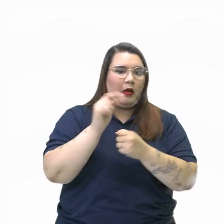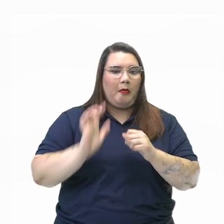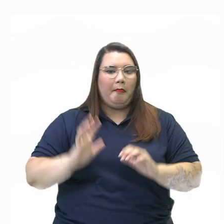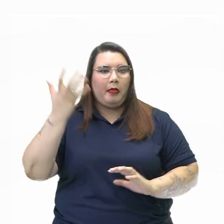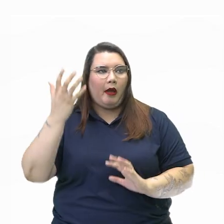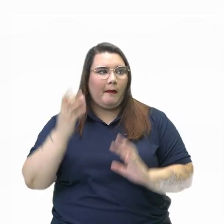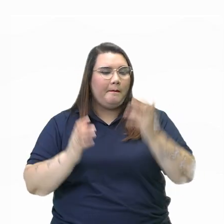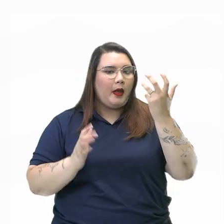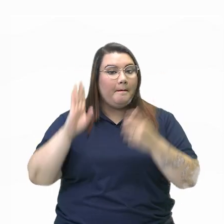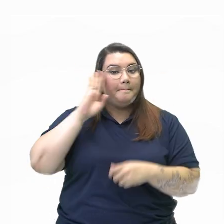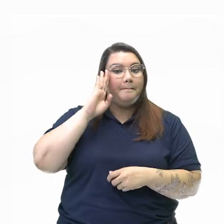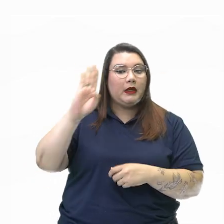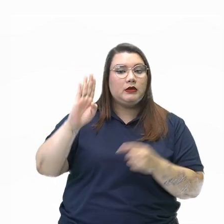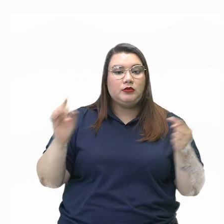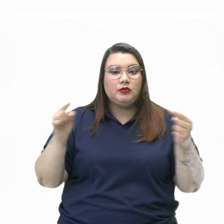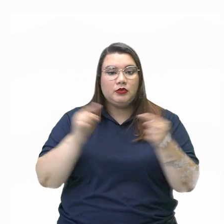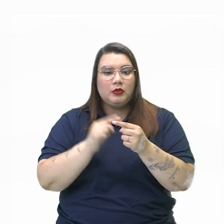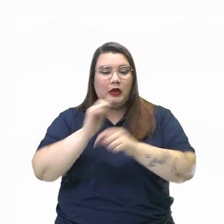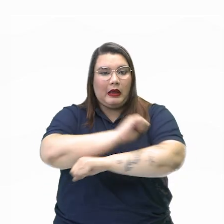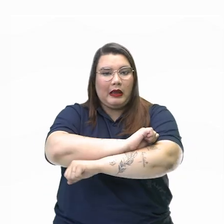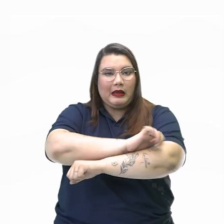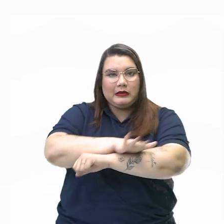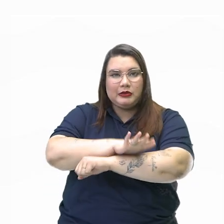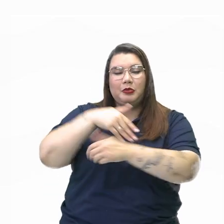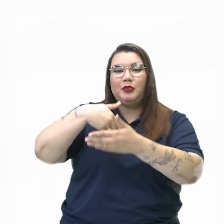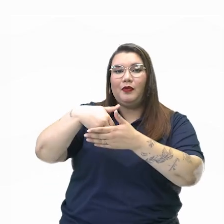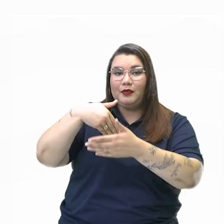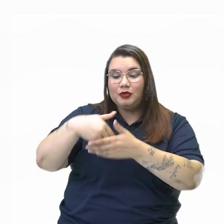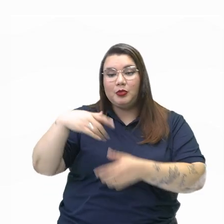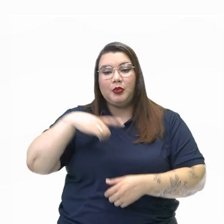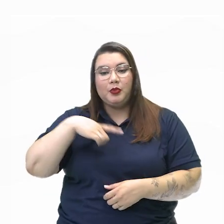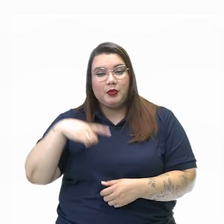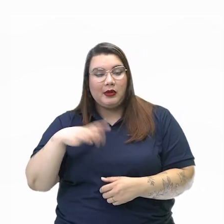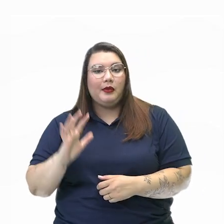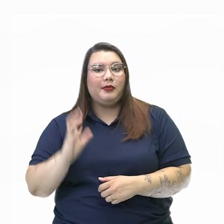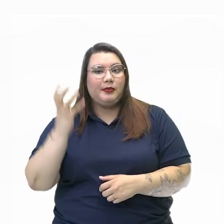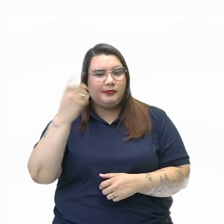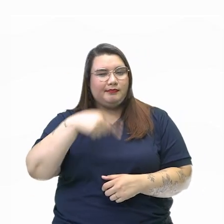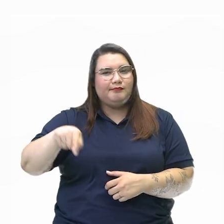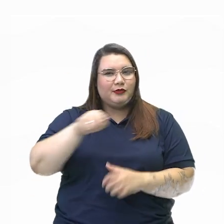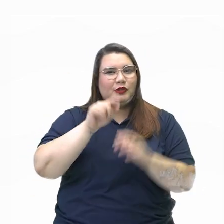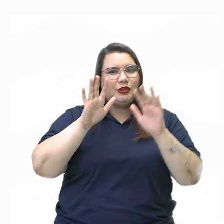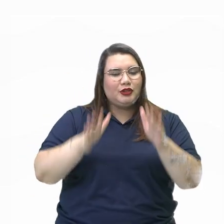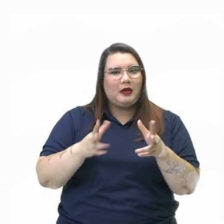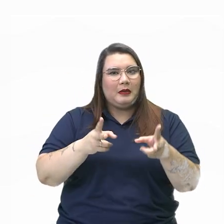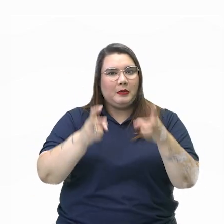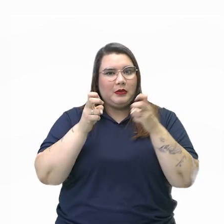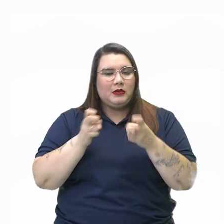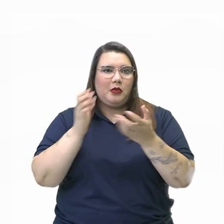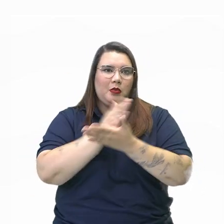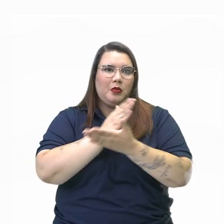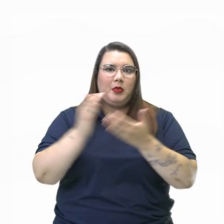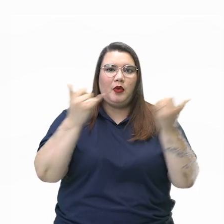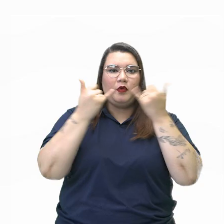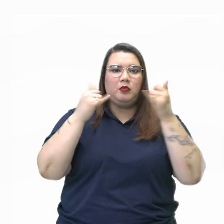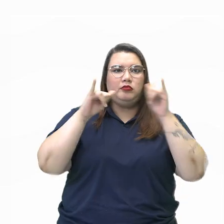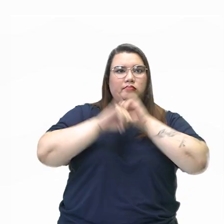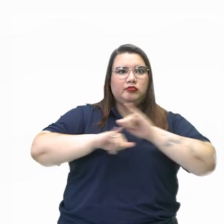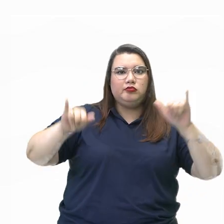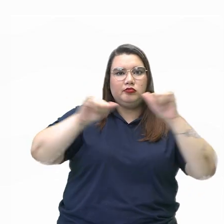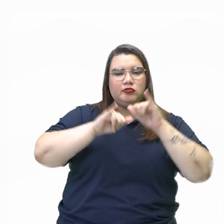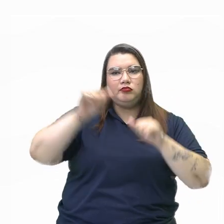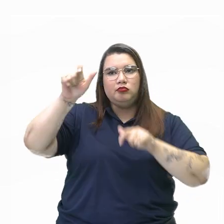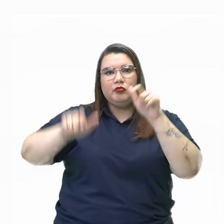principalmente quando se fala aí de racismo no futebol. Eu acredito que vocês já devam ter se deparado com alguma notícia, né, de algum jogador